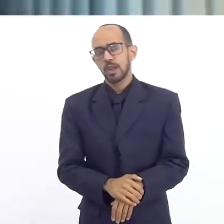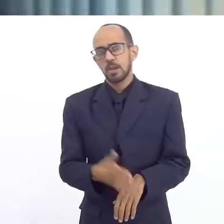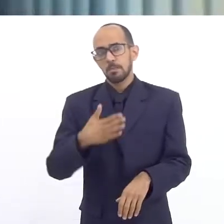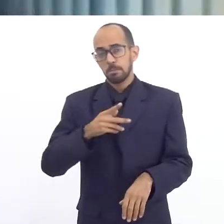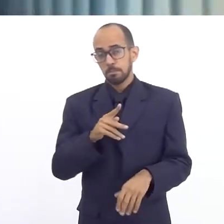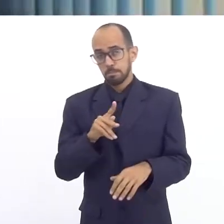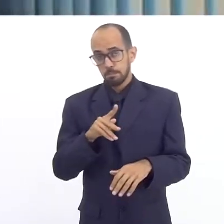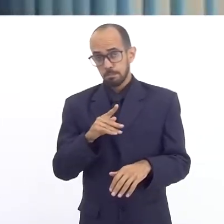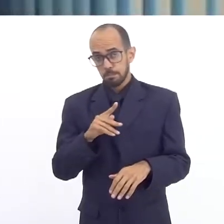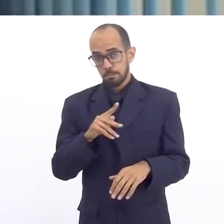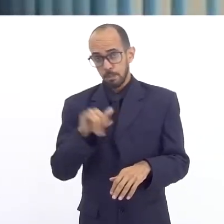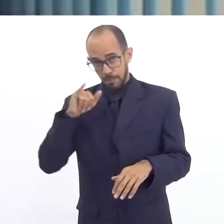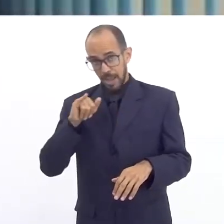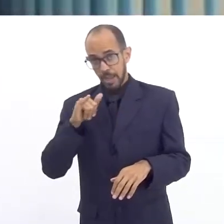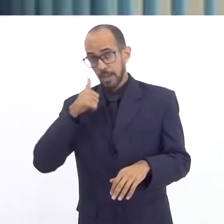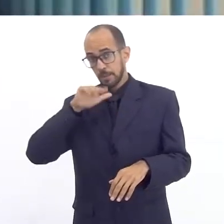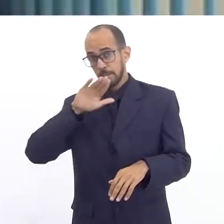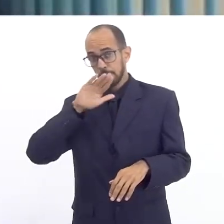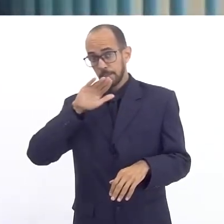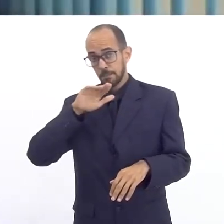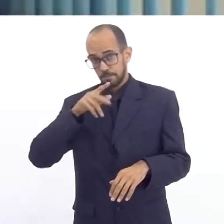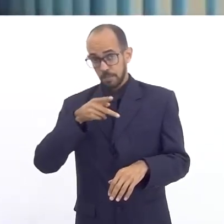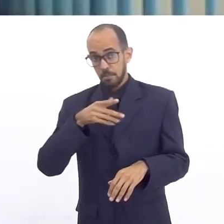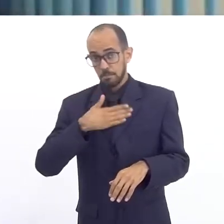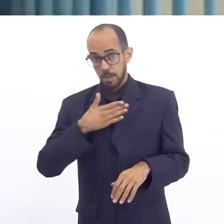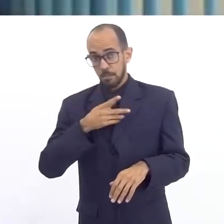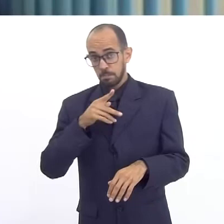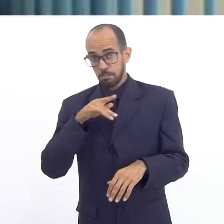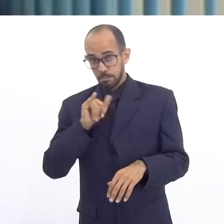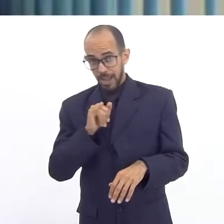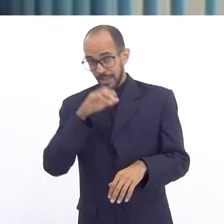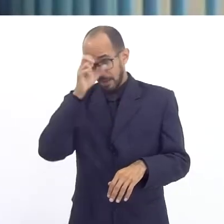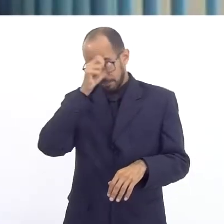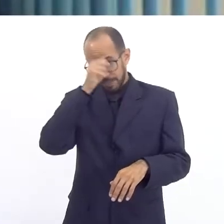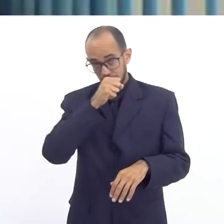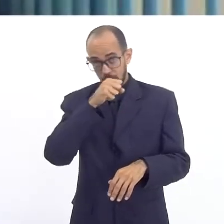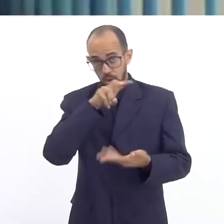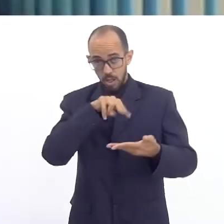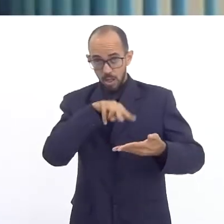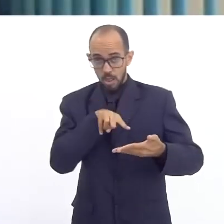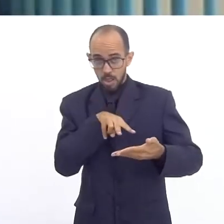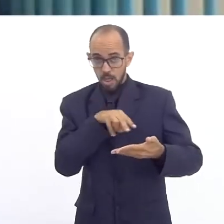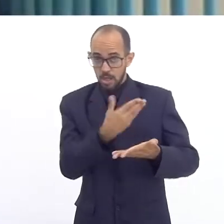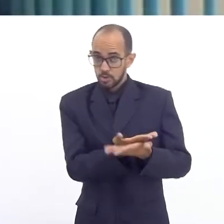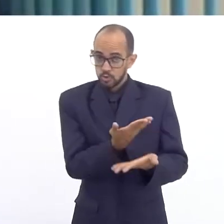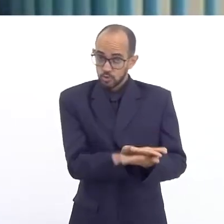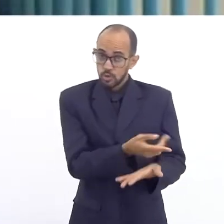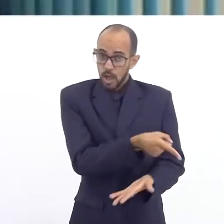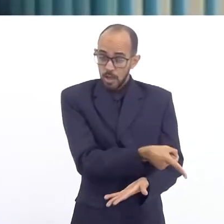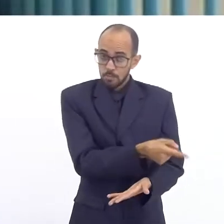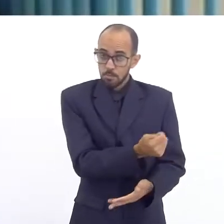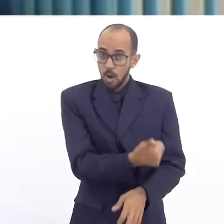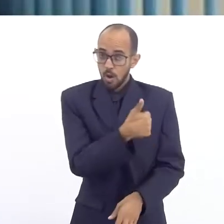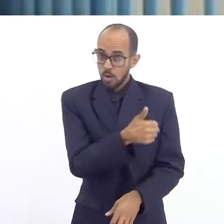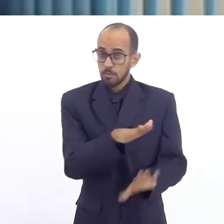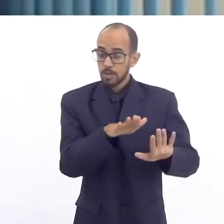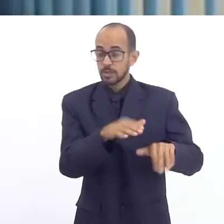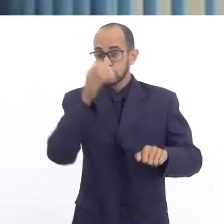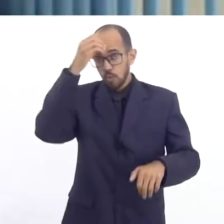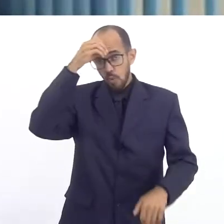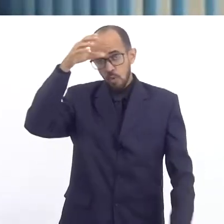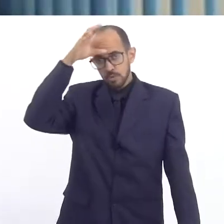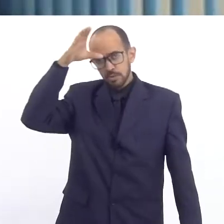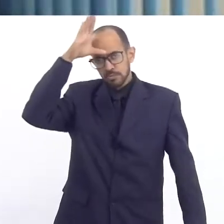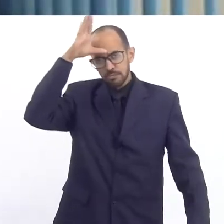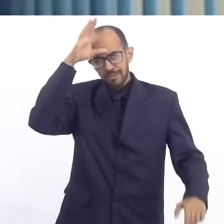via? Meus pais lendo, meu pai, que foi parcialmente alfabetizado, ele chegou a um nível